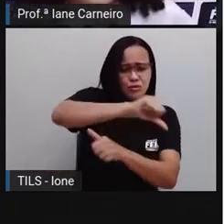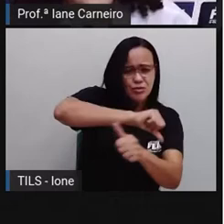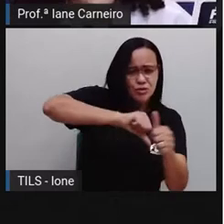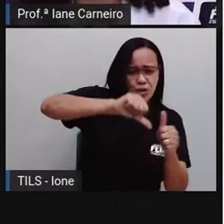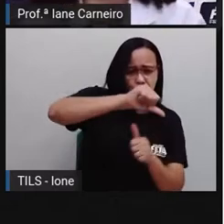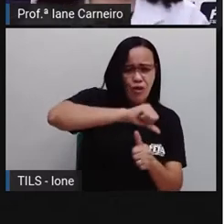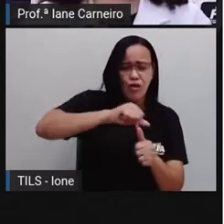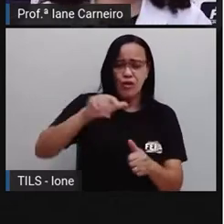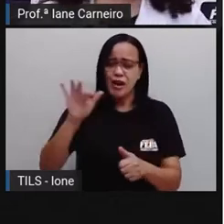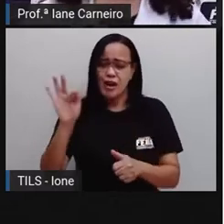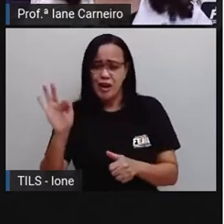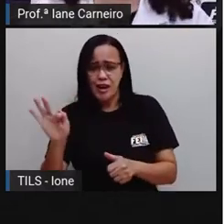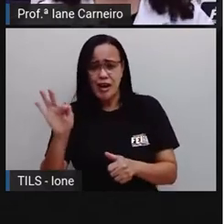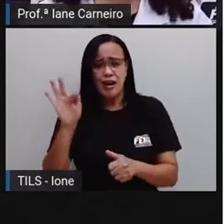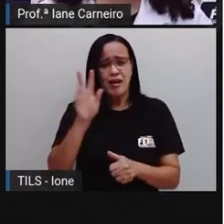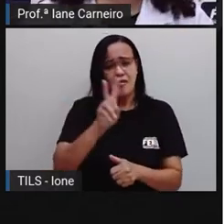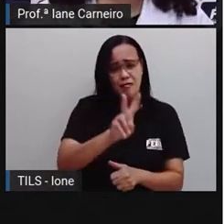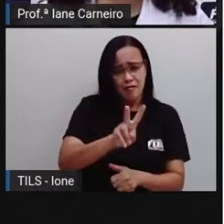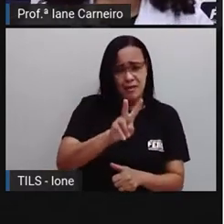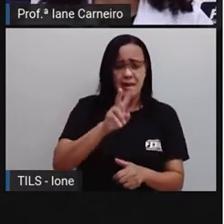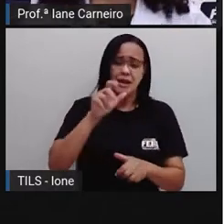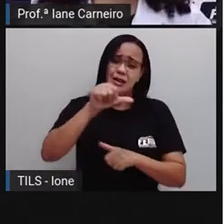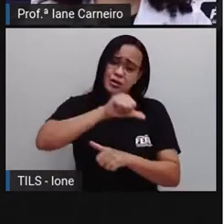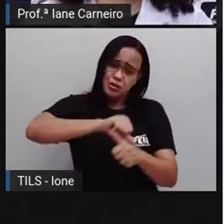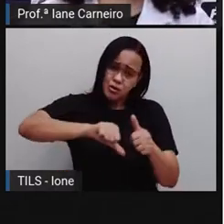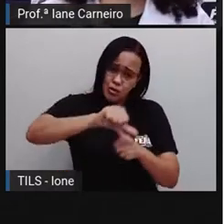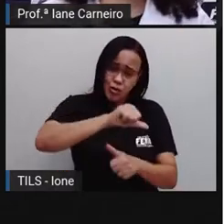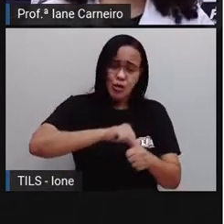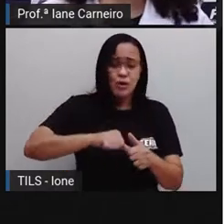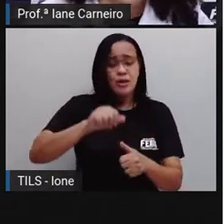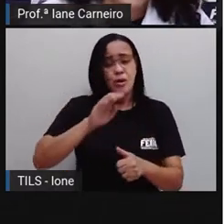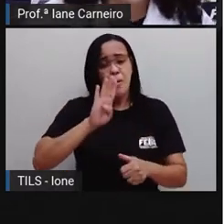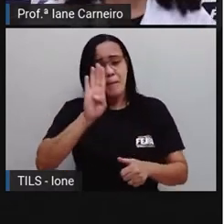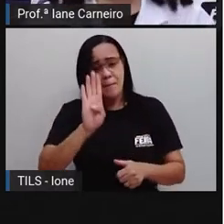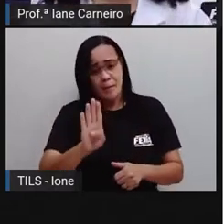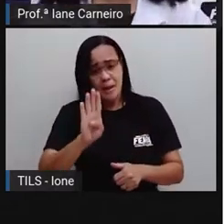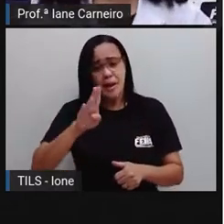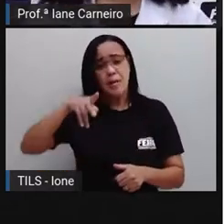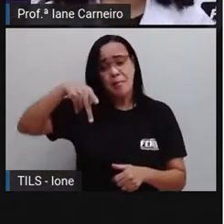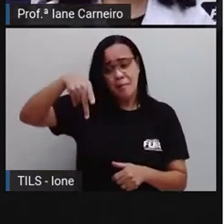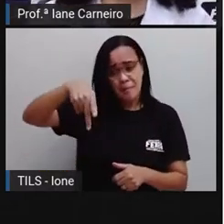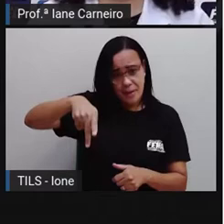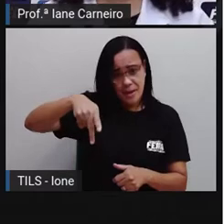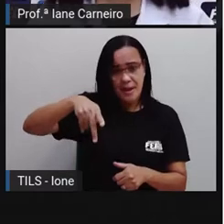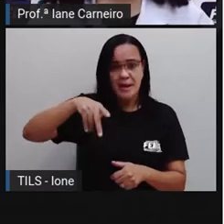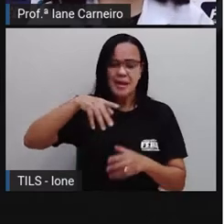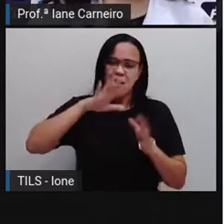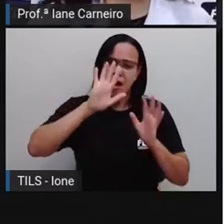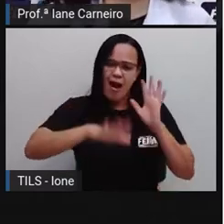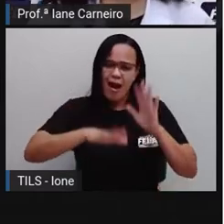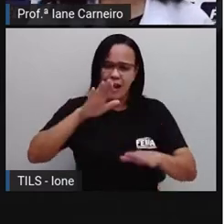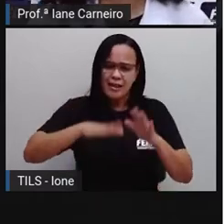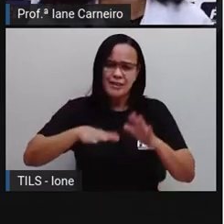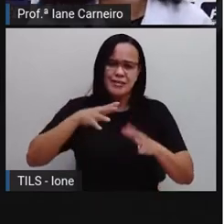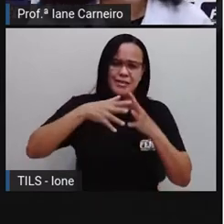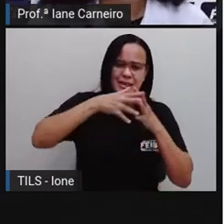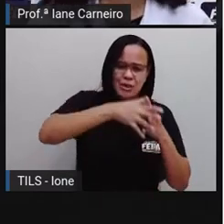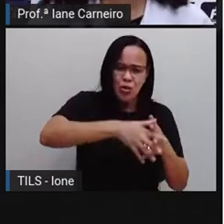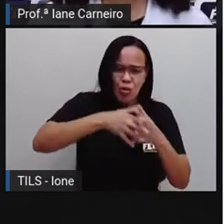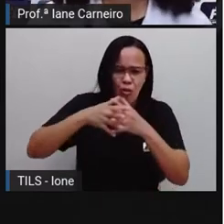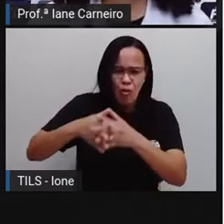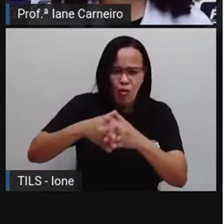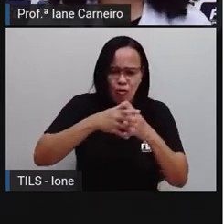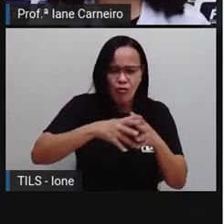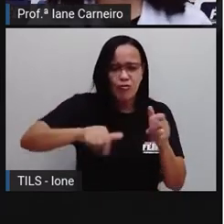pelo ver né trocar o bebê pelo P né o d pelo t e aí a gente é